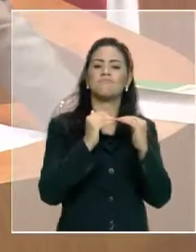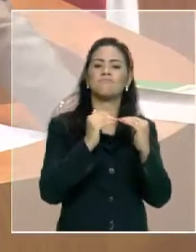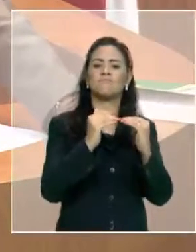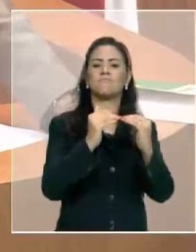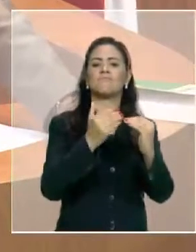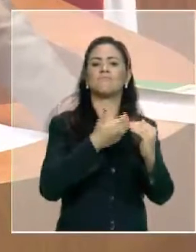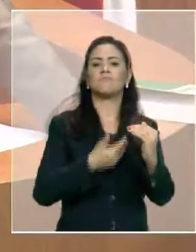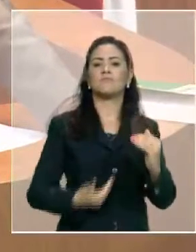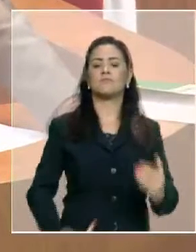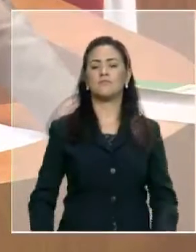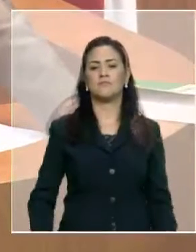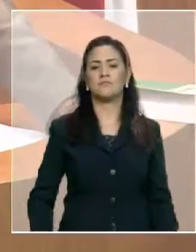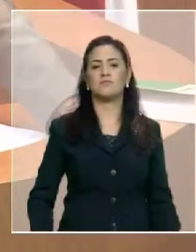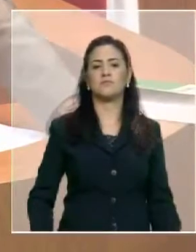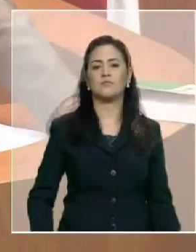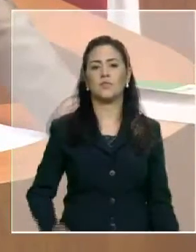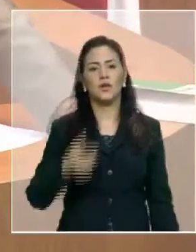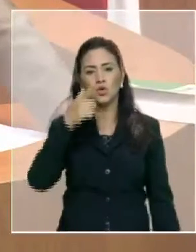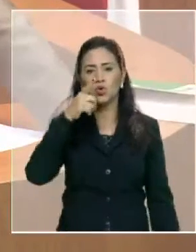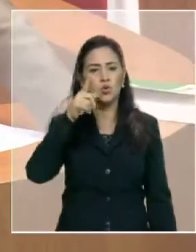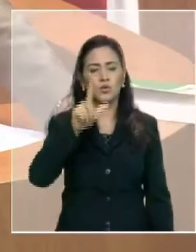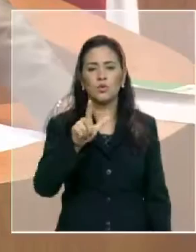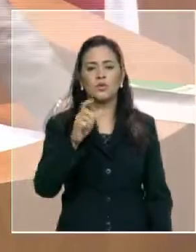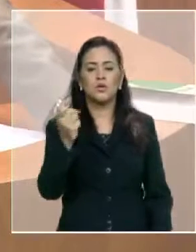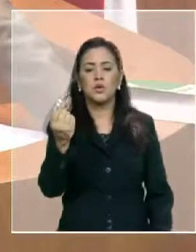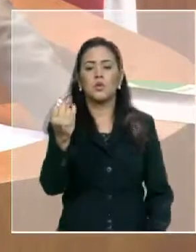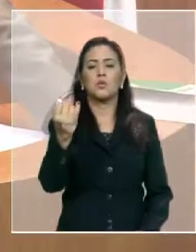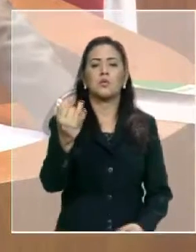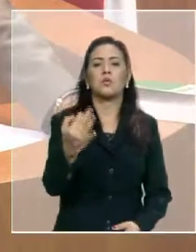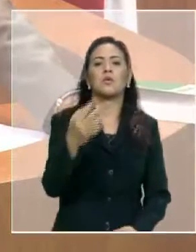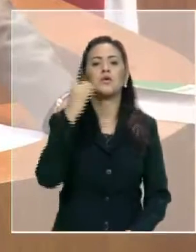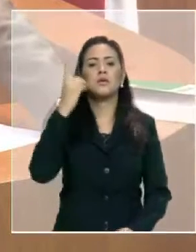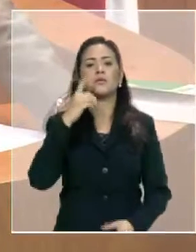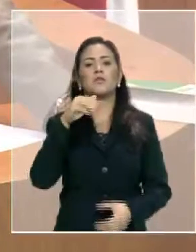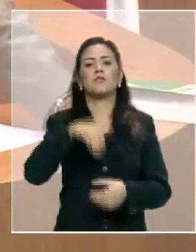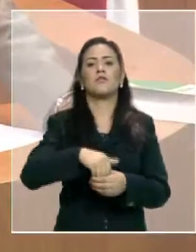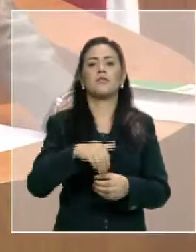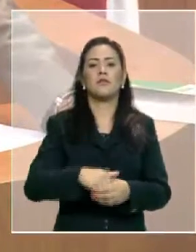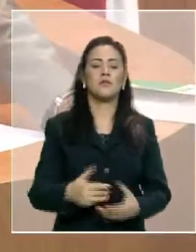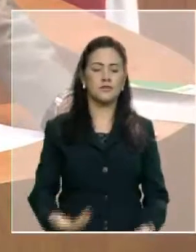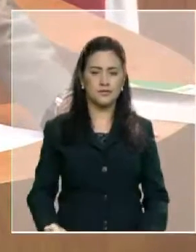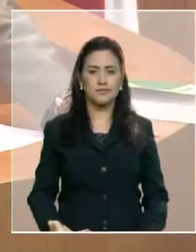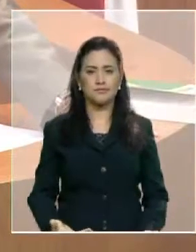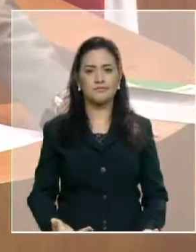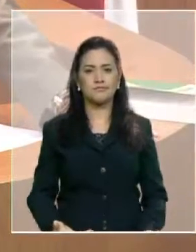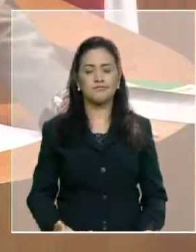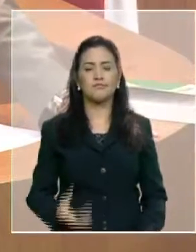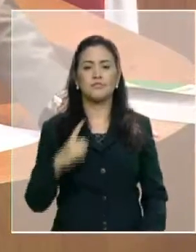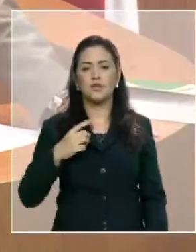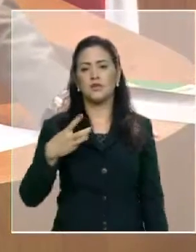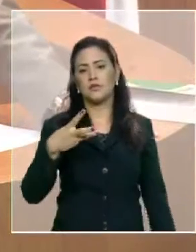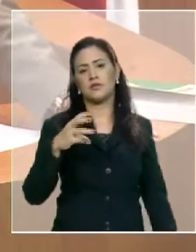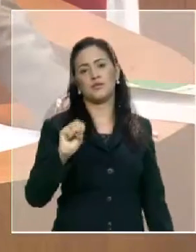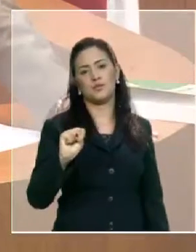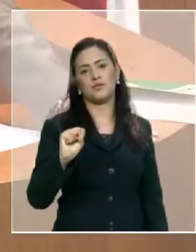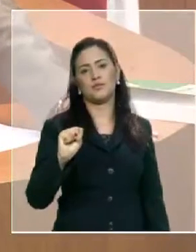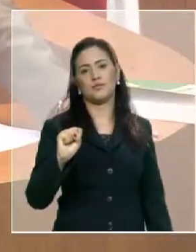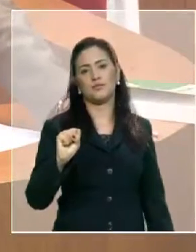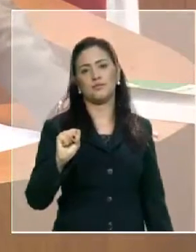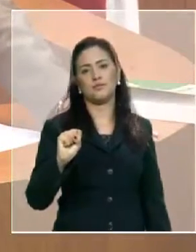quórum para votar. 38 deputados ainda, e aqui ele não consegue quórum para